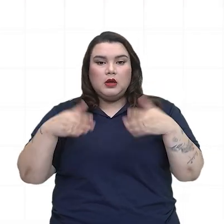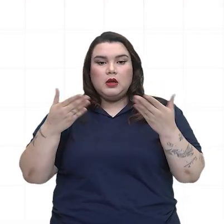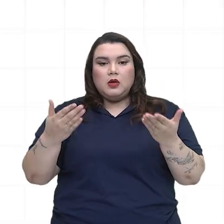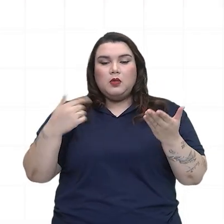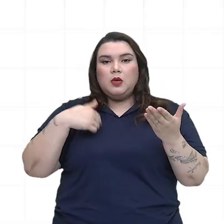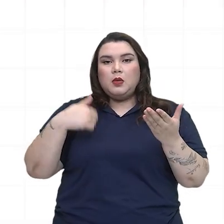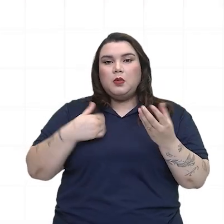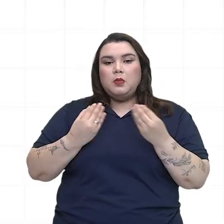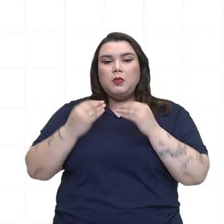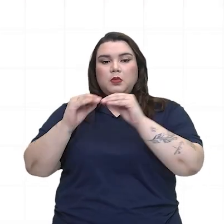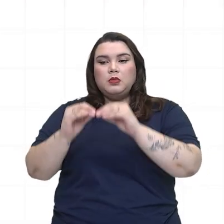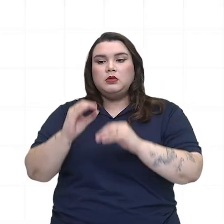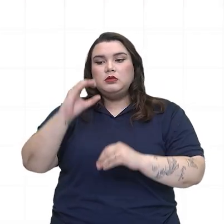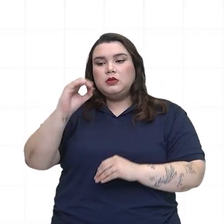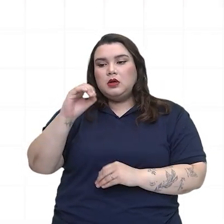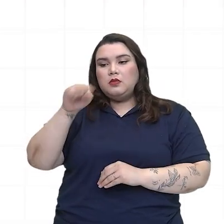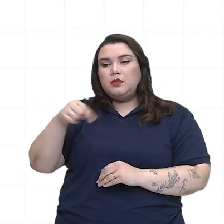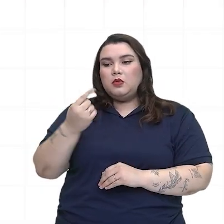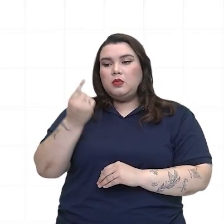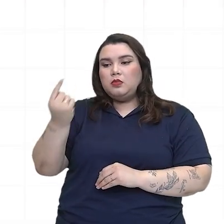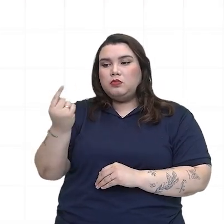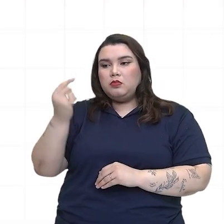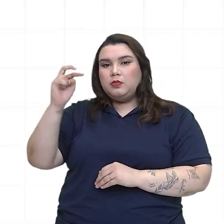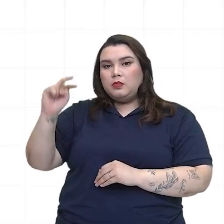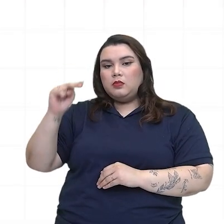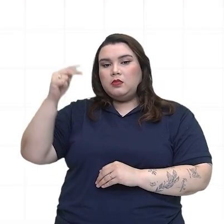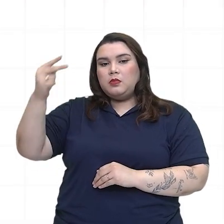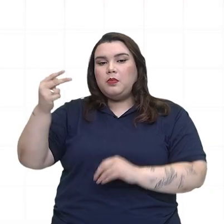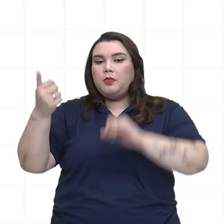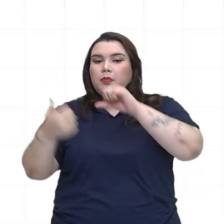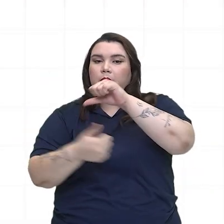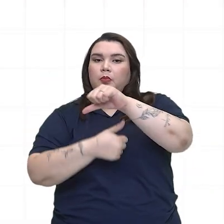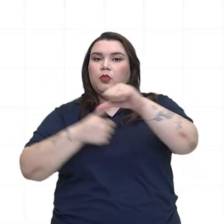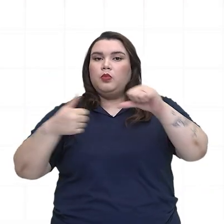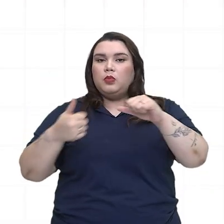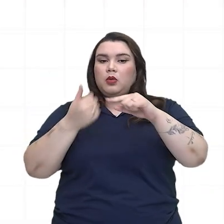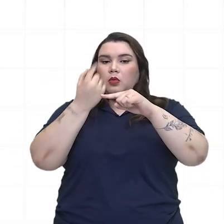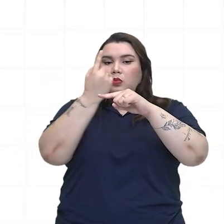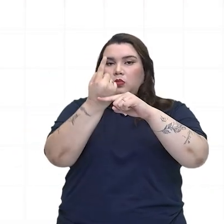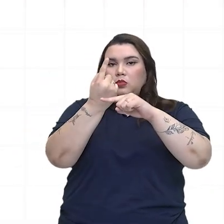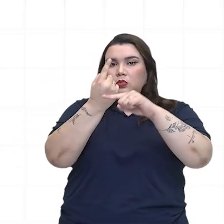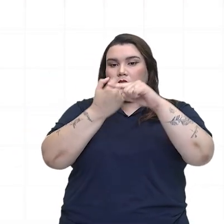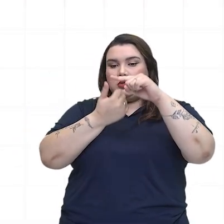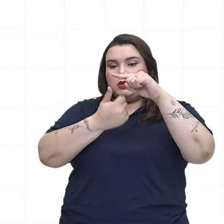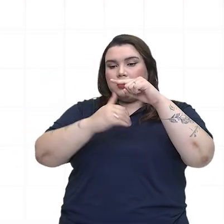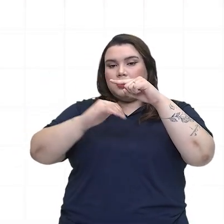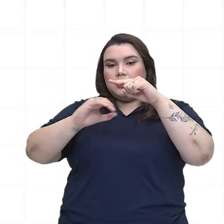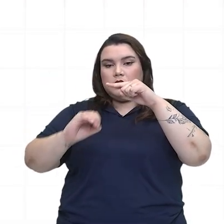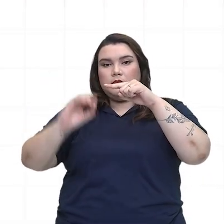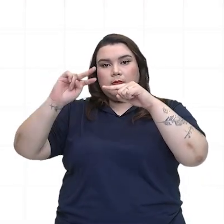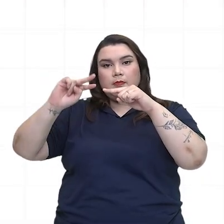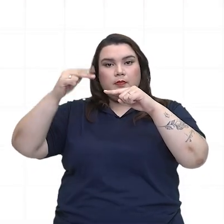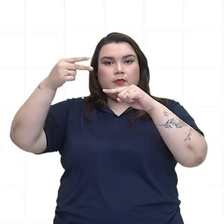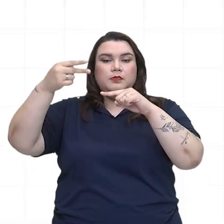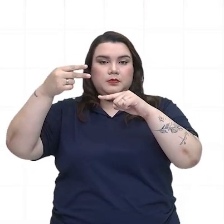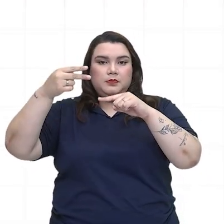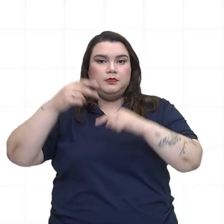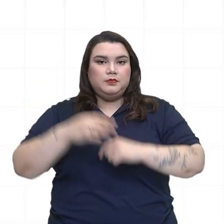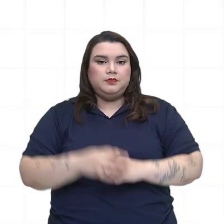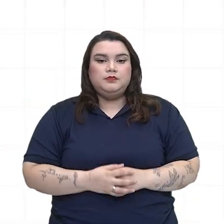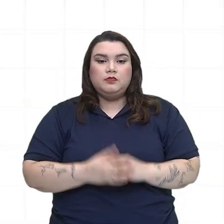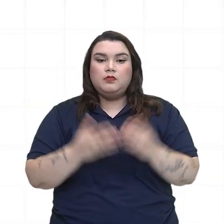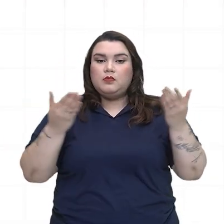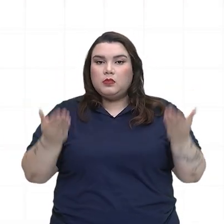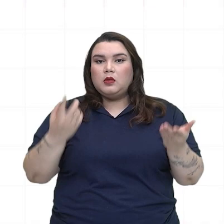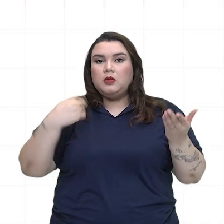escrever 0,1 elevado a 2, a gente vai escrever 1 sobre 10 elevado a 2. E aí,